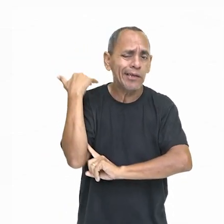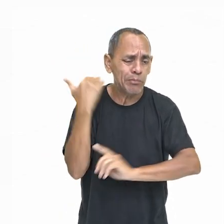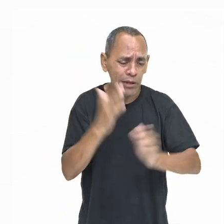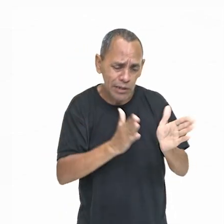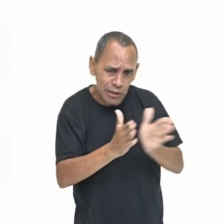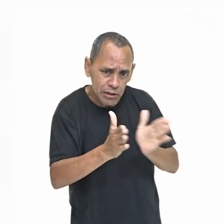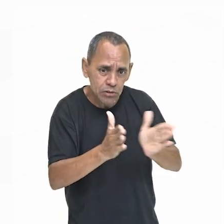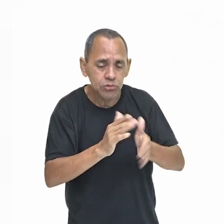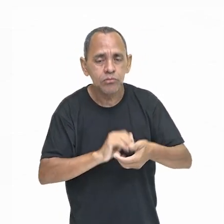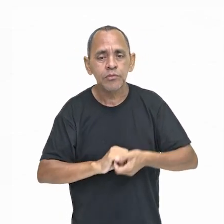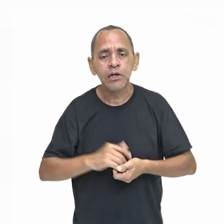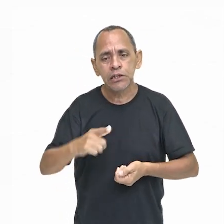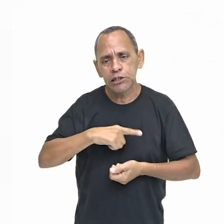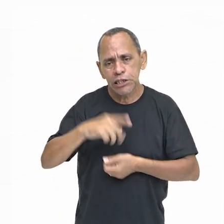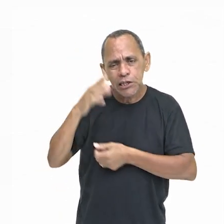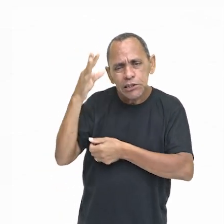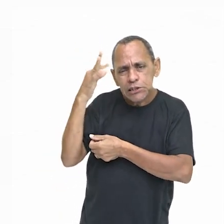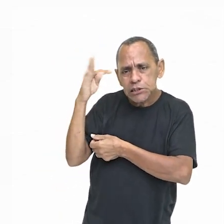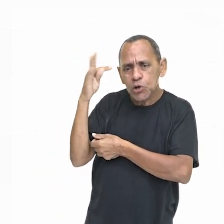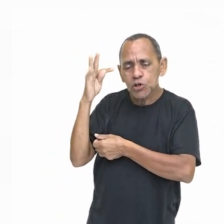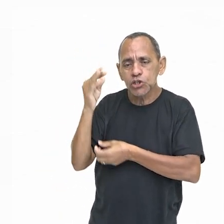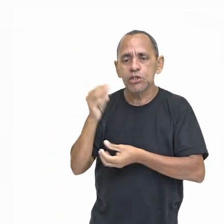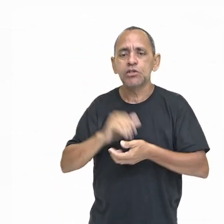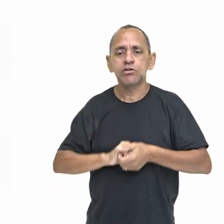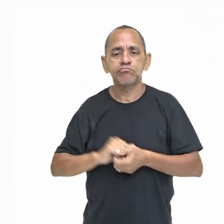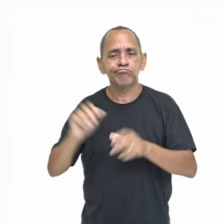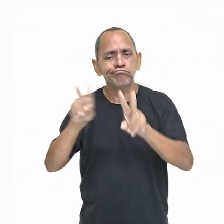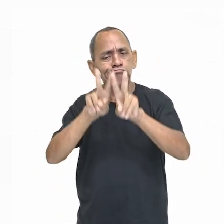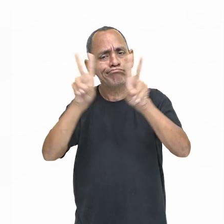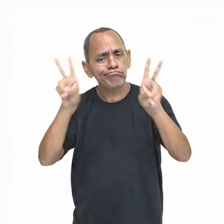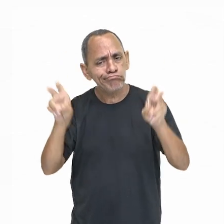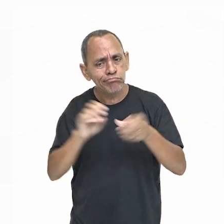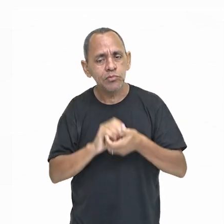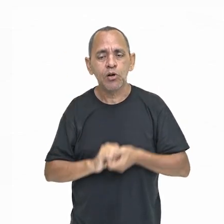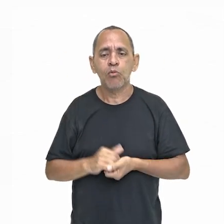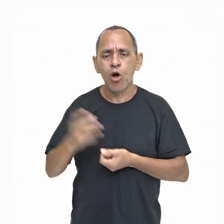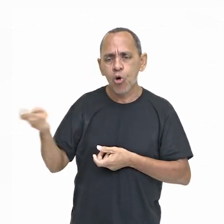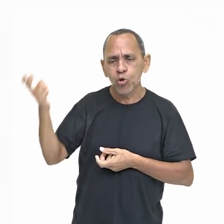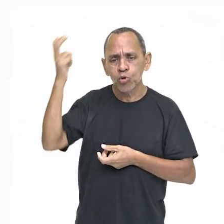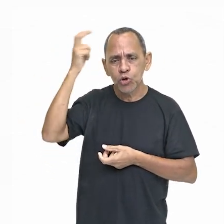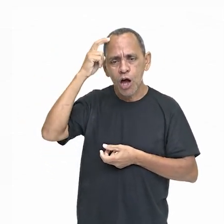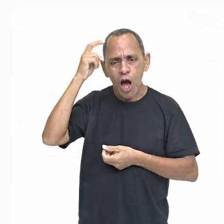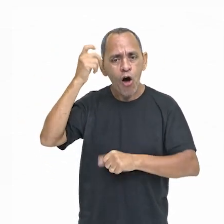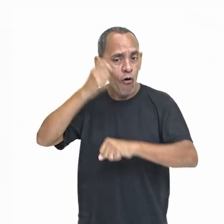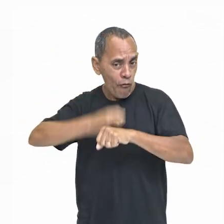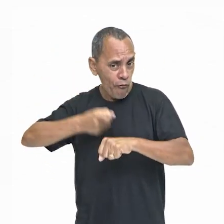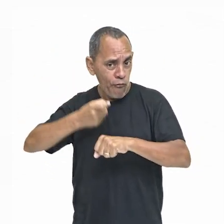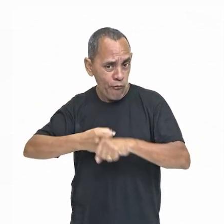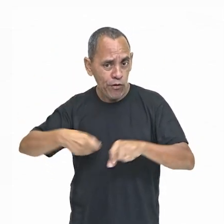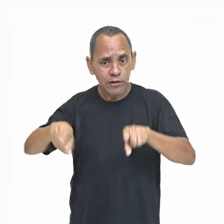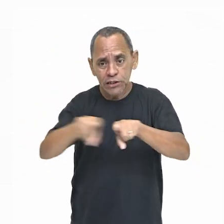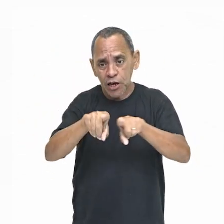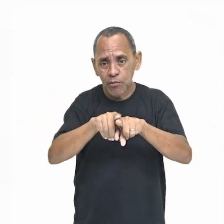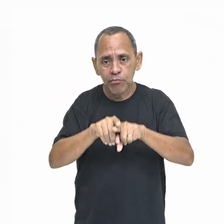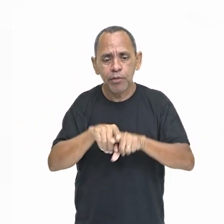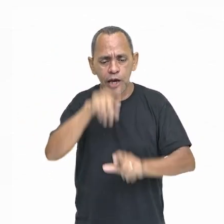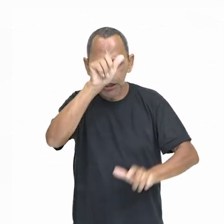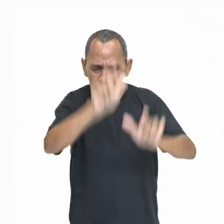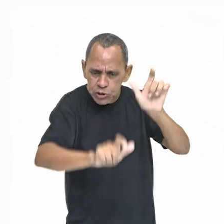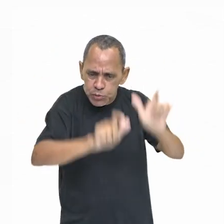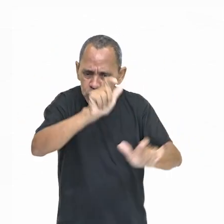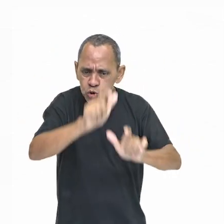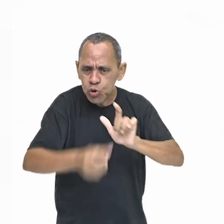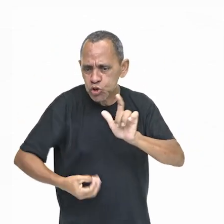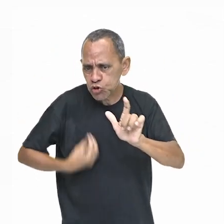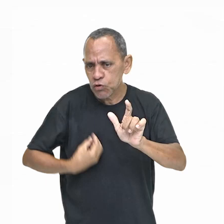teorias sobre a constituição cultural ou física dos indivíduos daquela sociedade. É